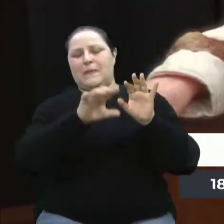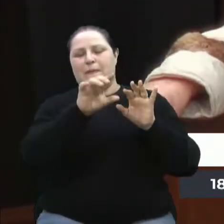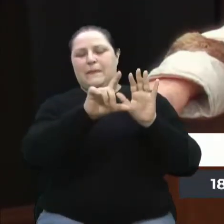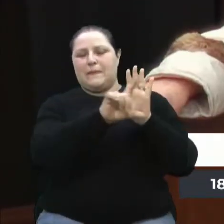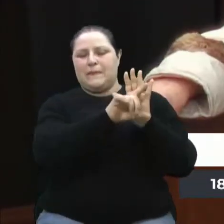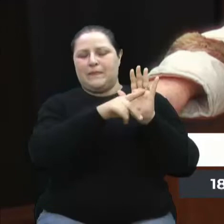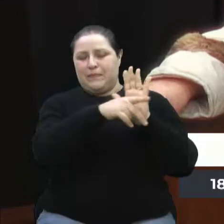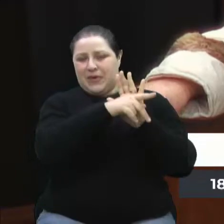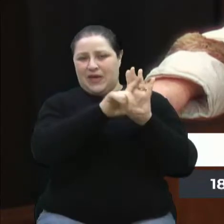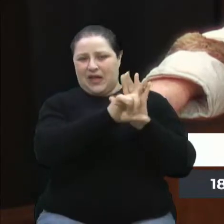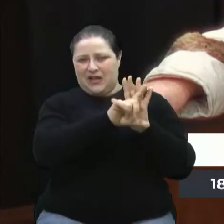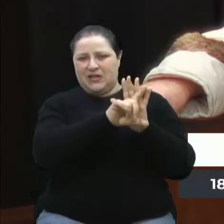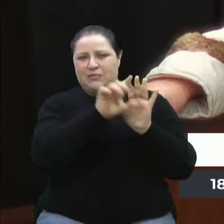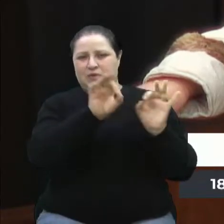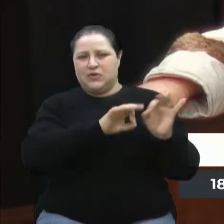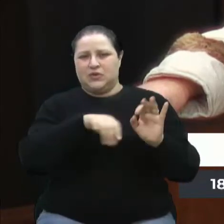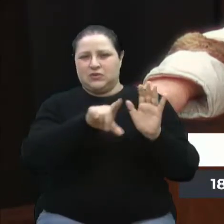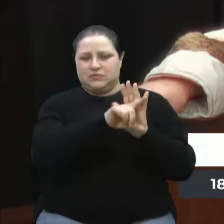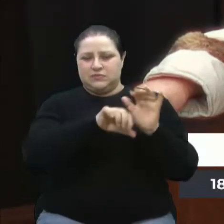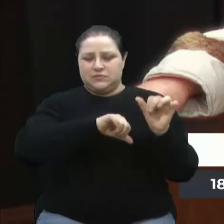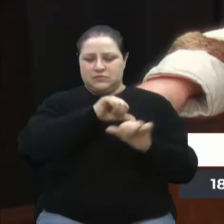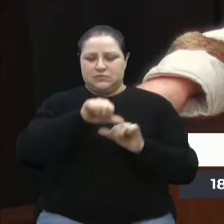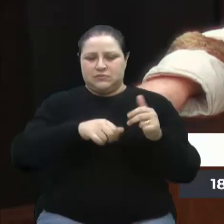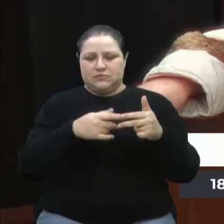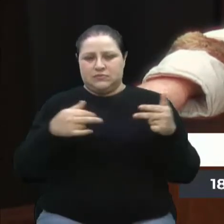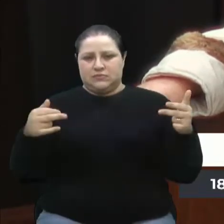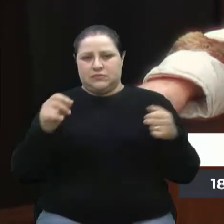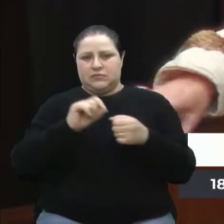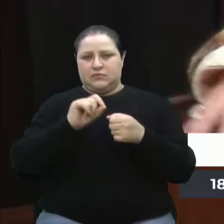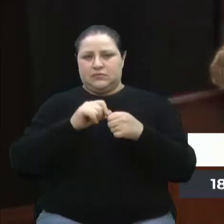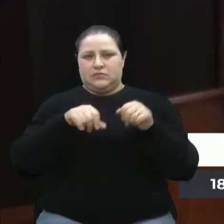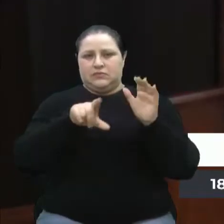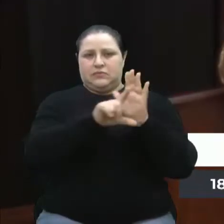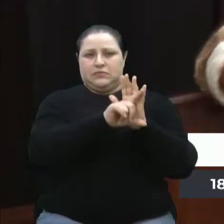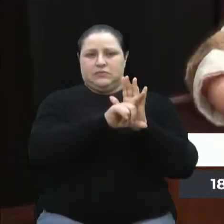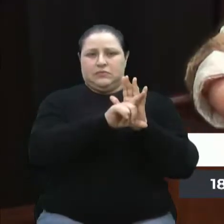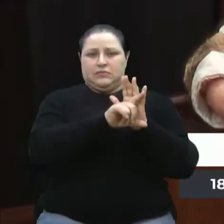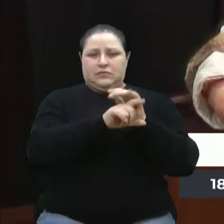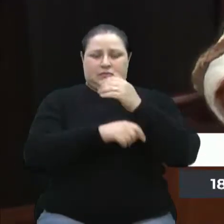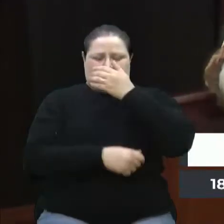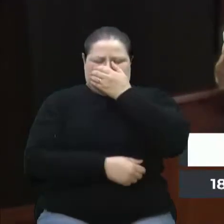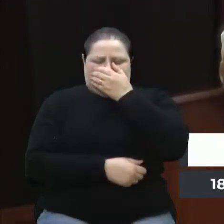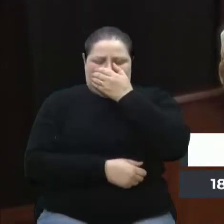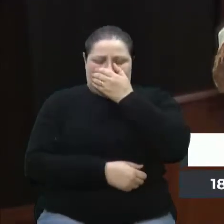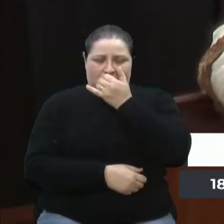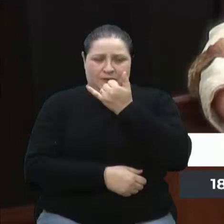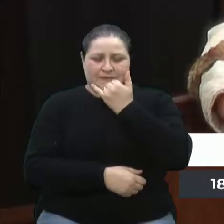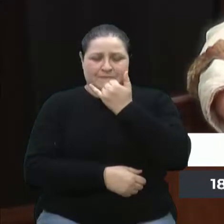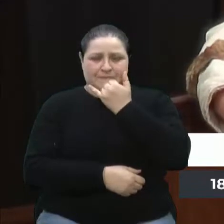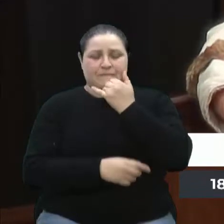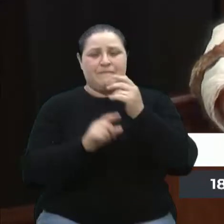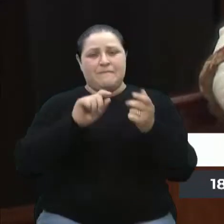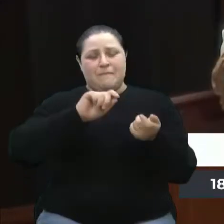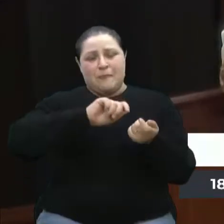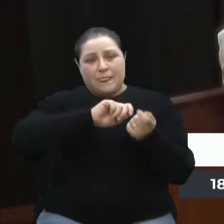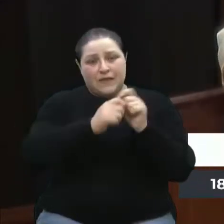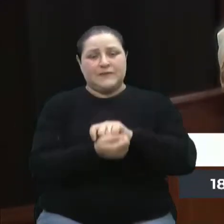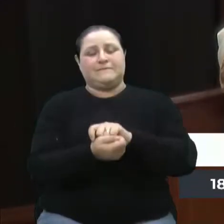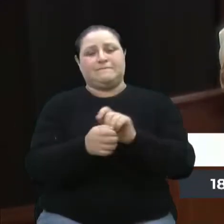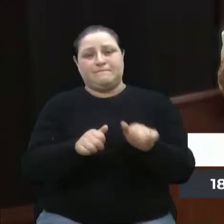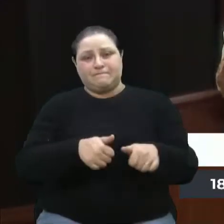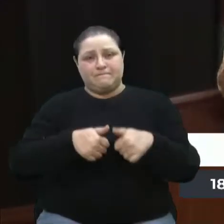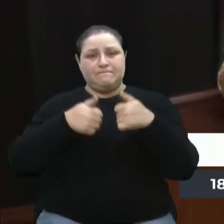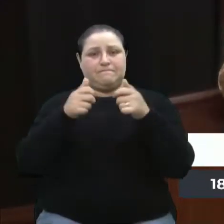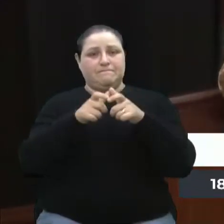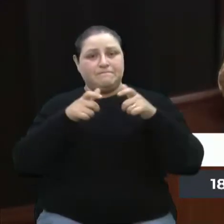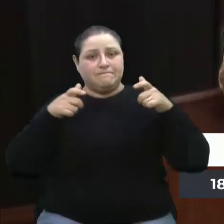lei, também para mudar algumas coisas, para fazer com que essa lei seja aprimorada, adequada, com